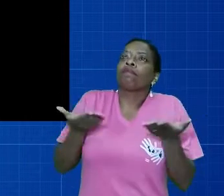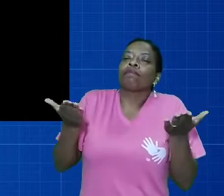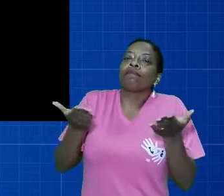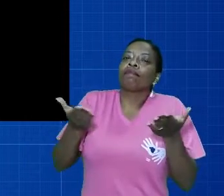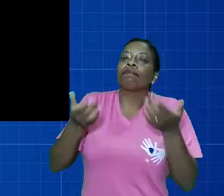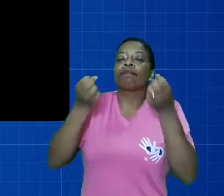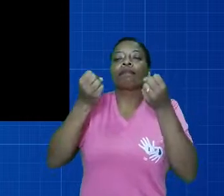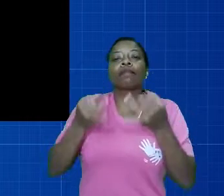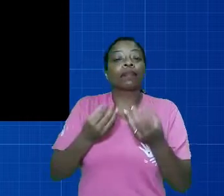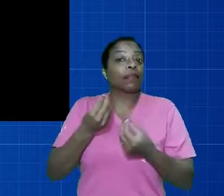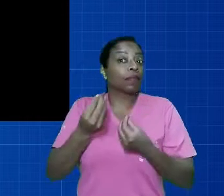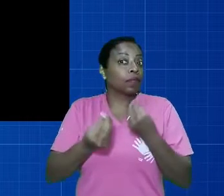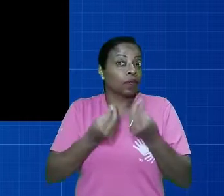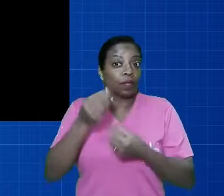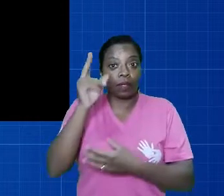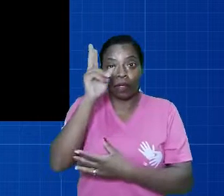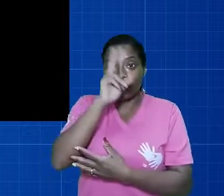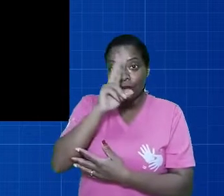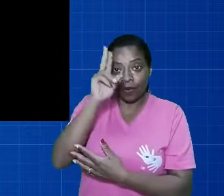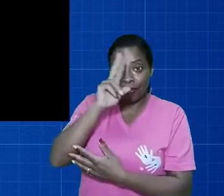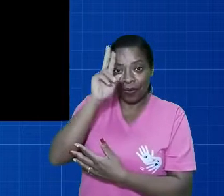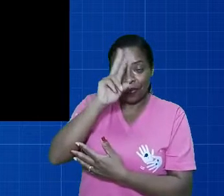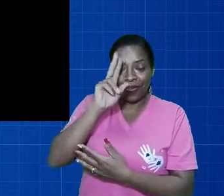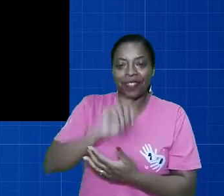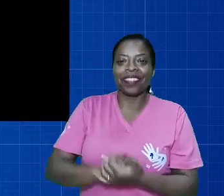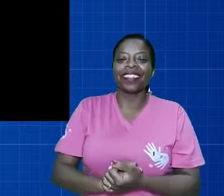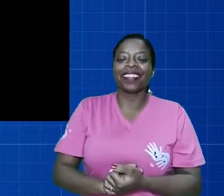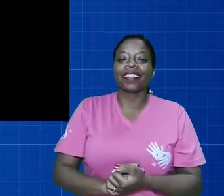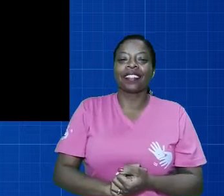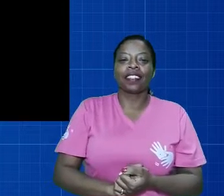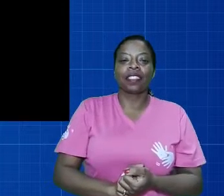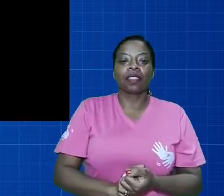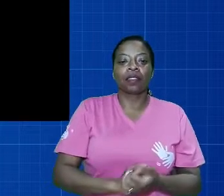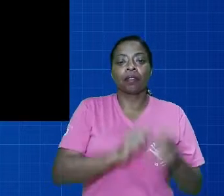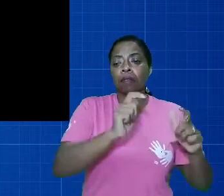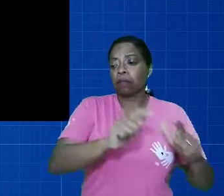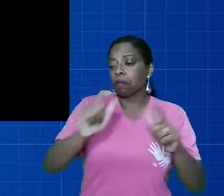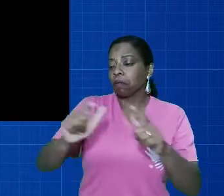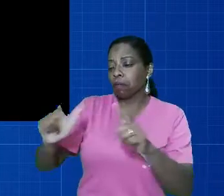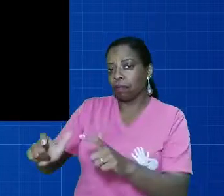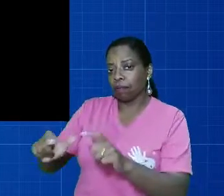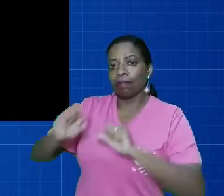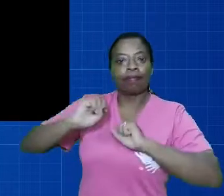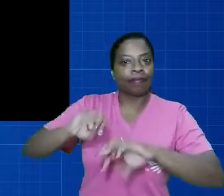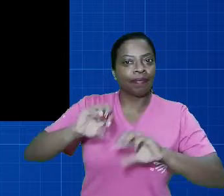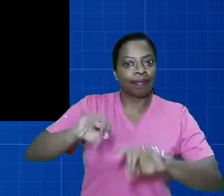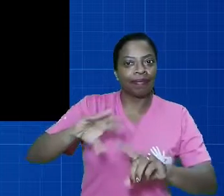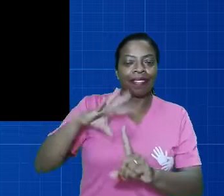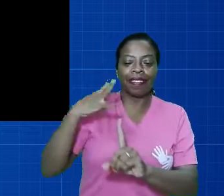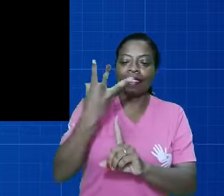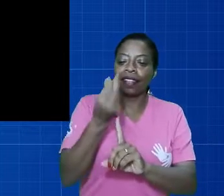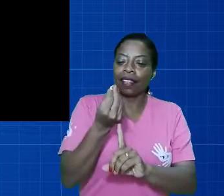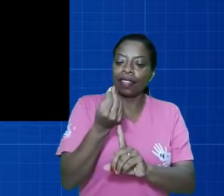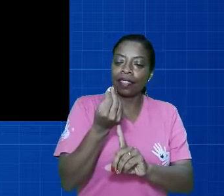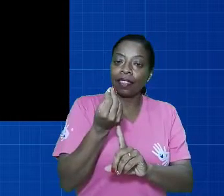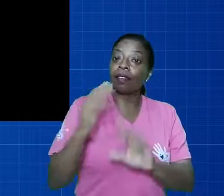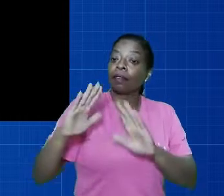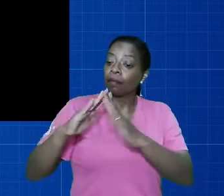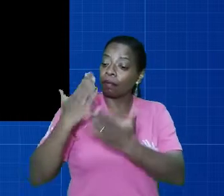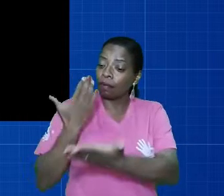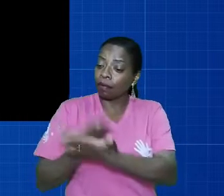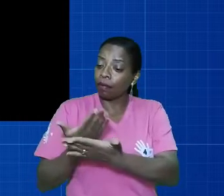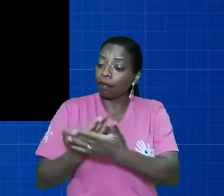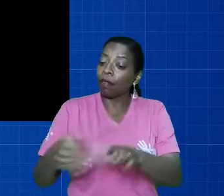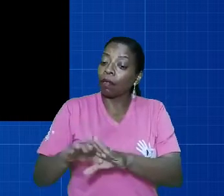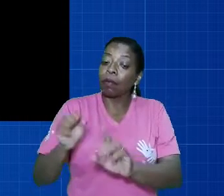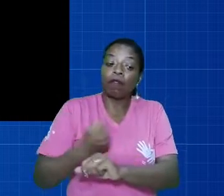sobre história, né? Então, espaços para ensinar arte na escola e fora dela. Então, a gente pode pensar aqui em